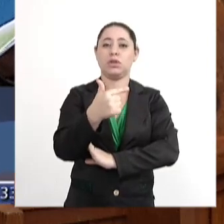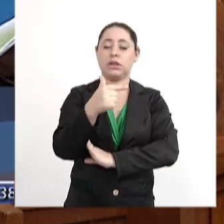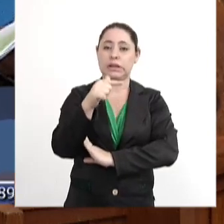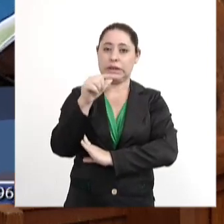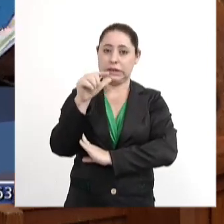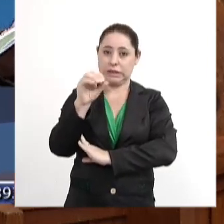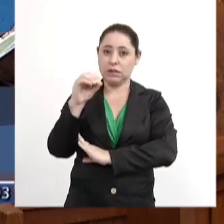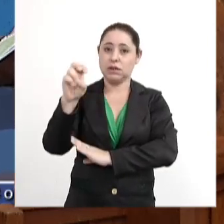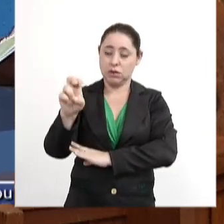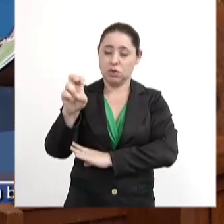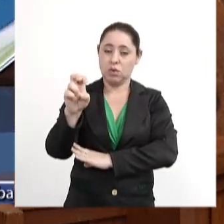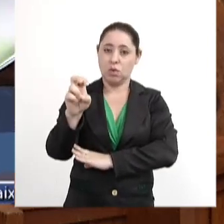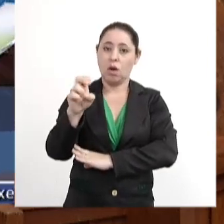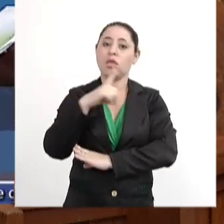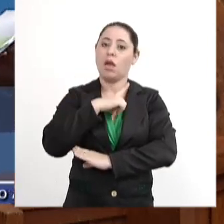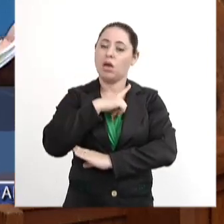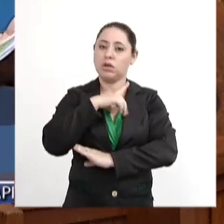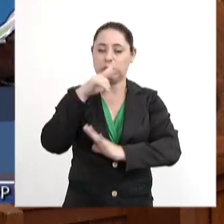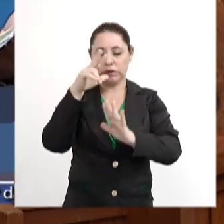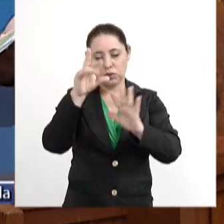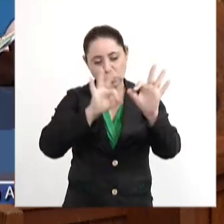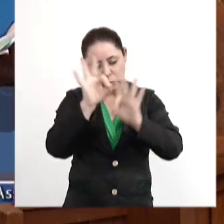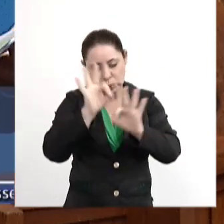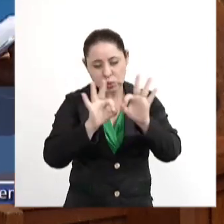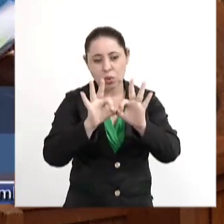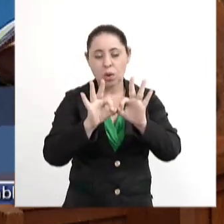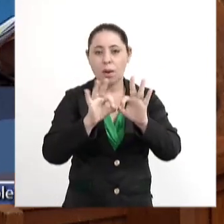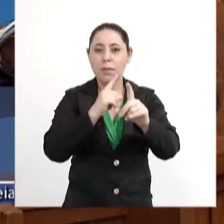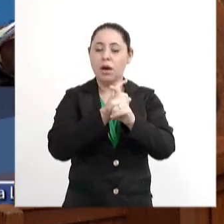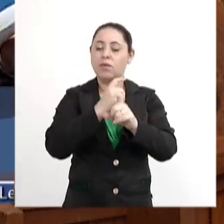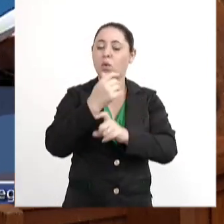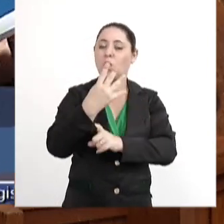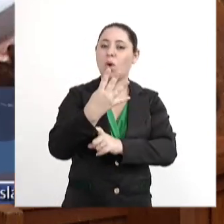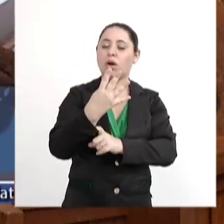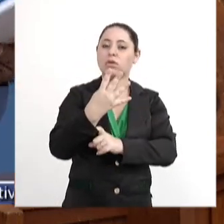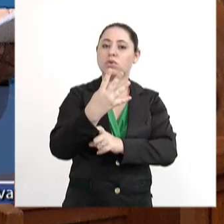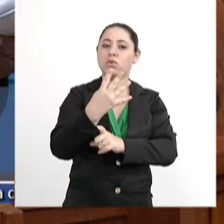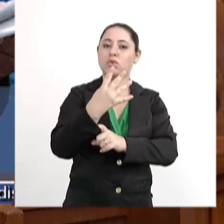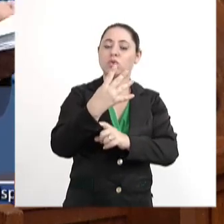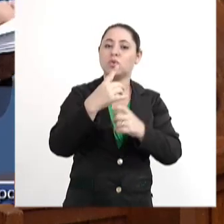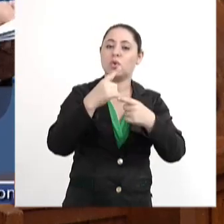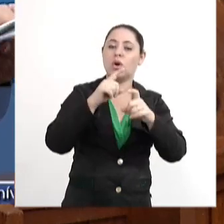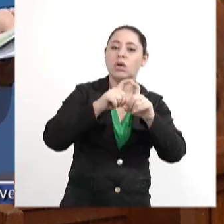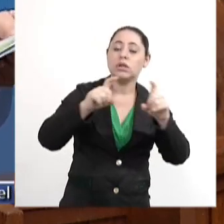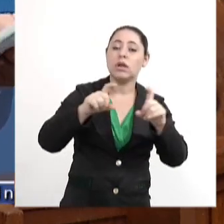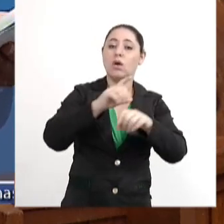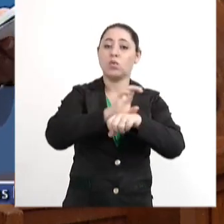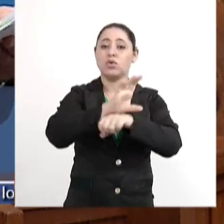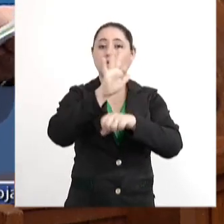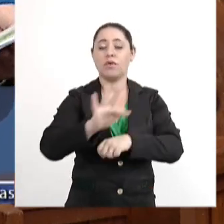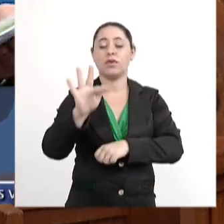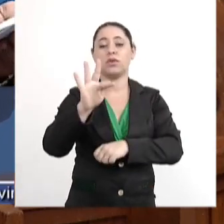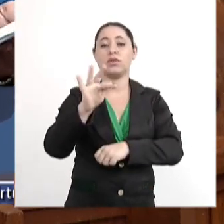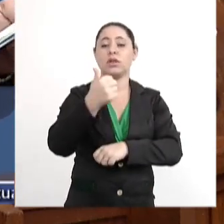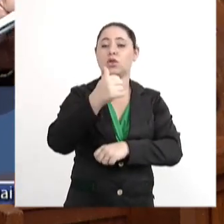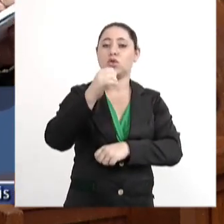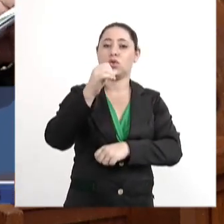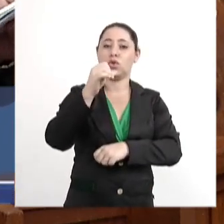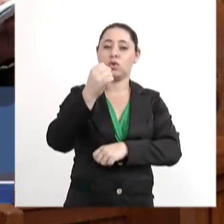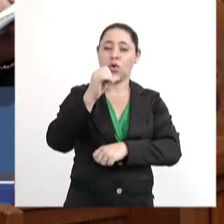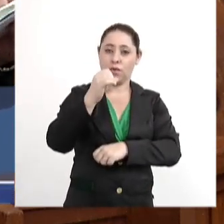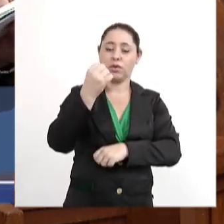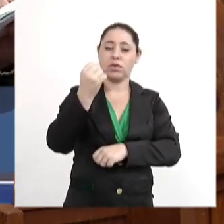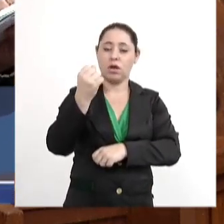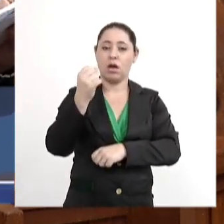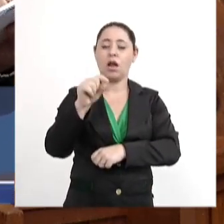10.205, visando regular o parágrafo 4º do artigo 199 da Constituição Federal, é muito claro